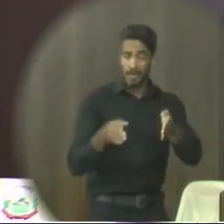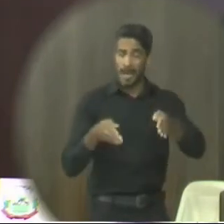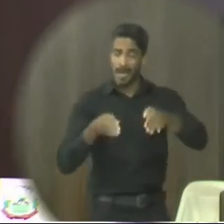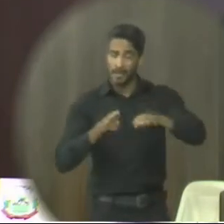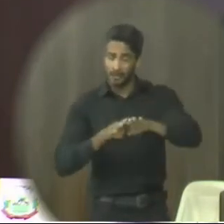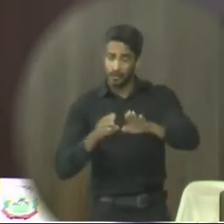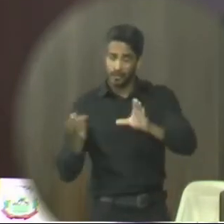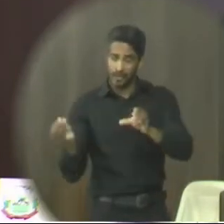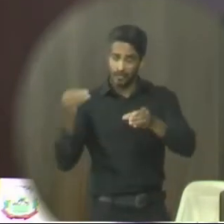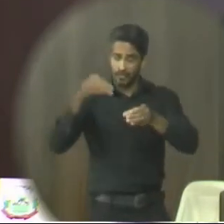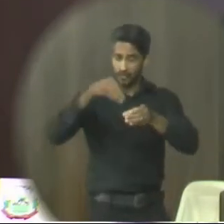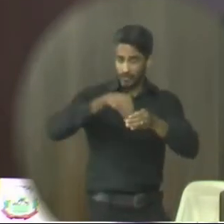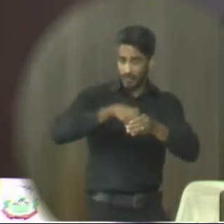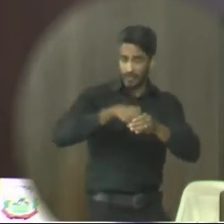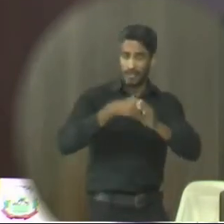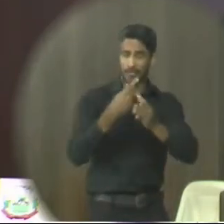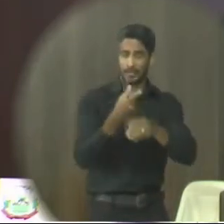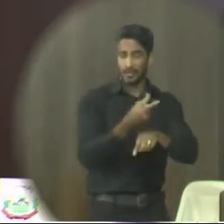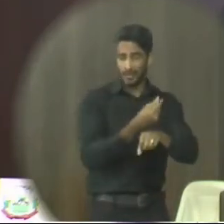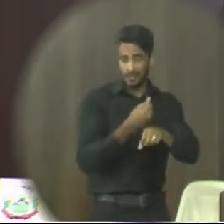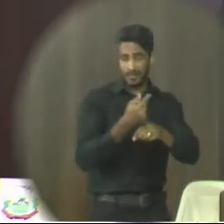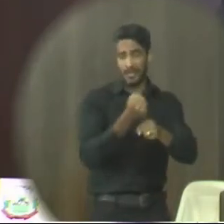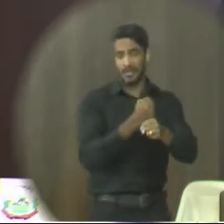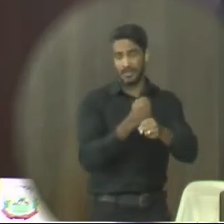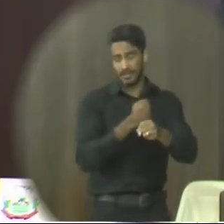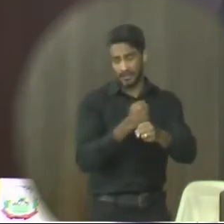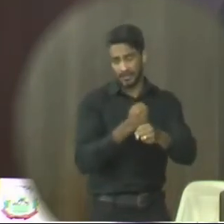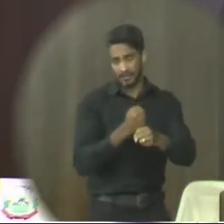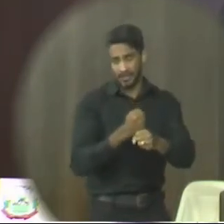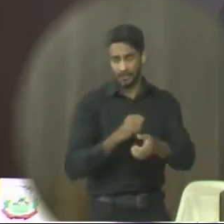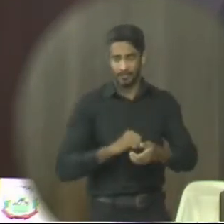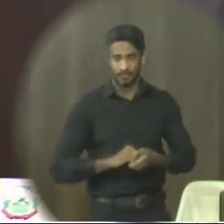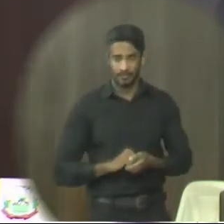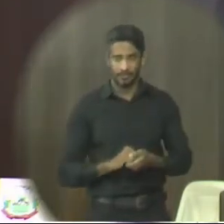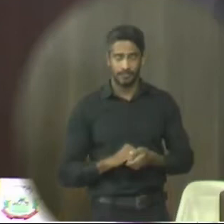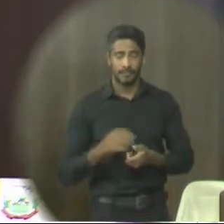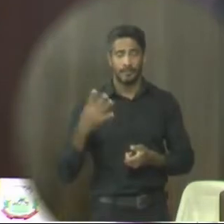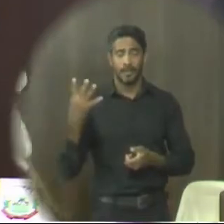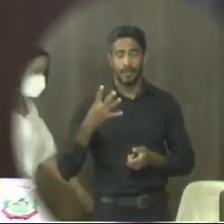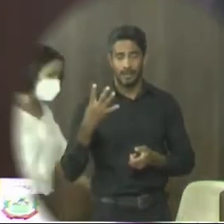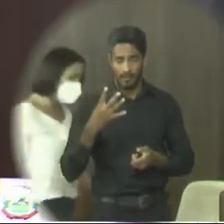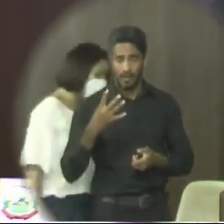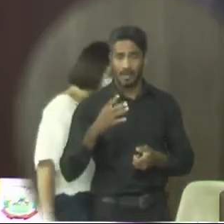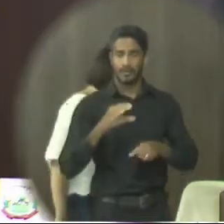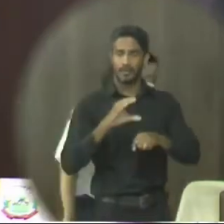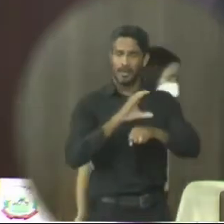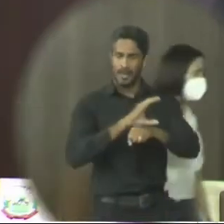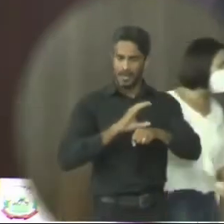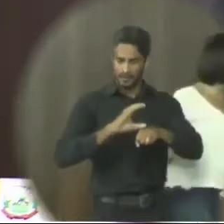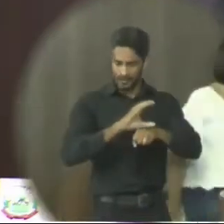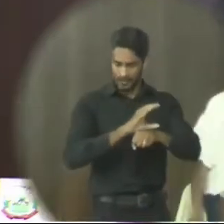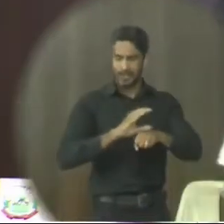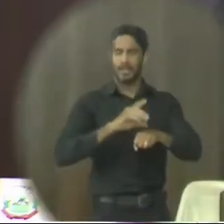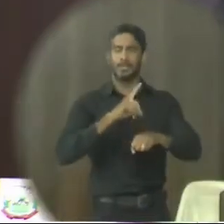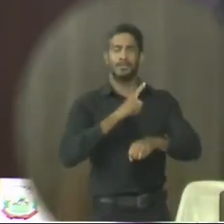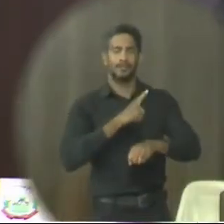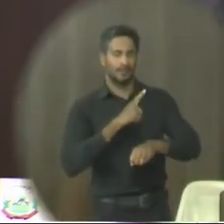programas da lei orçamentária anual. Quarto, na constitucionalidade em razão